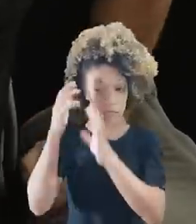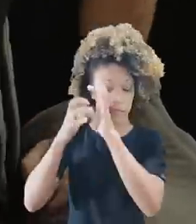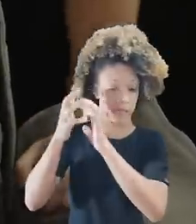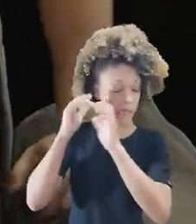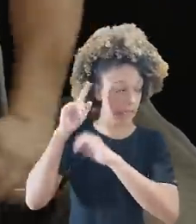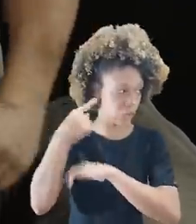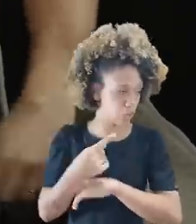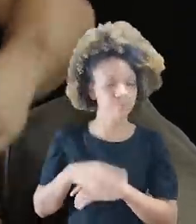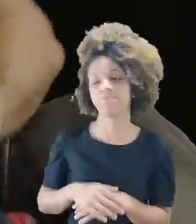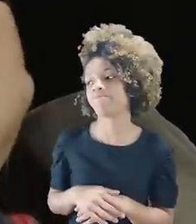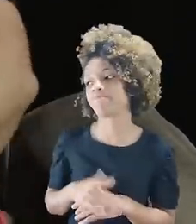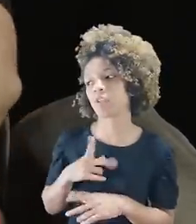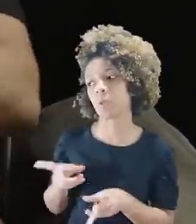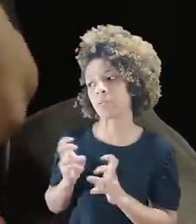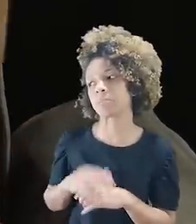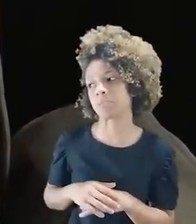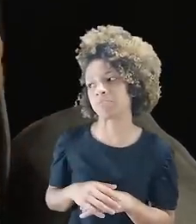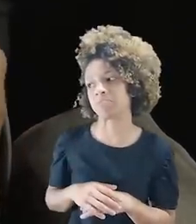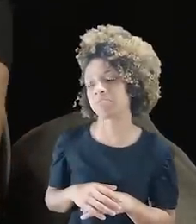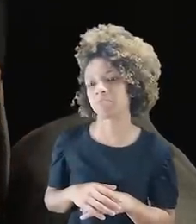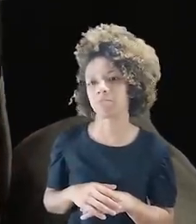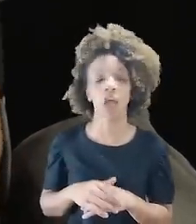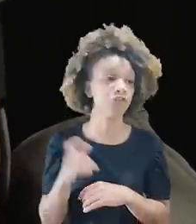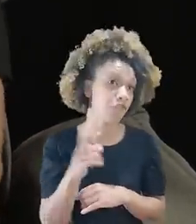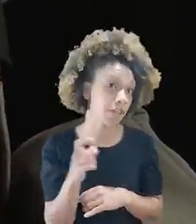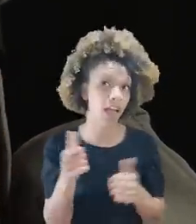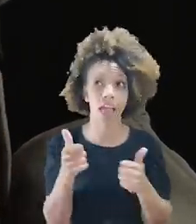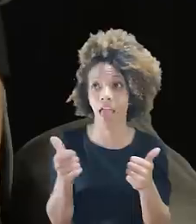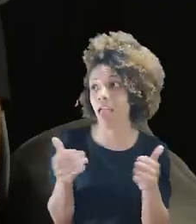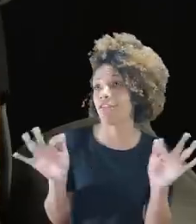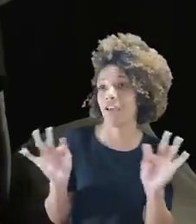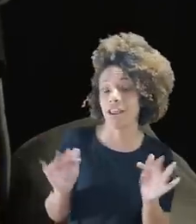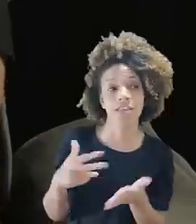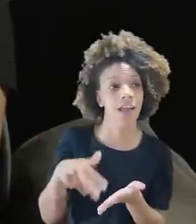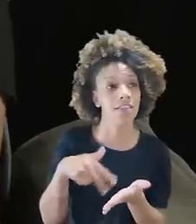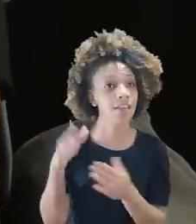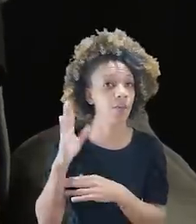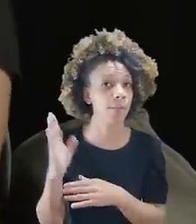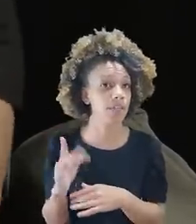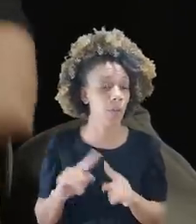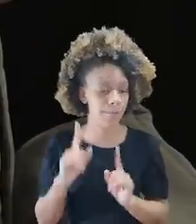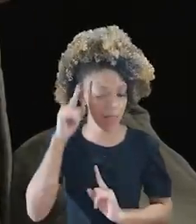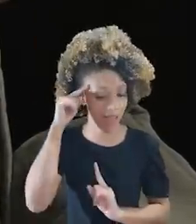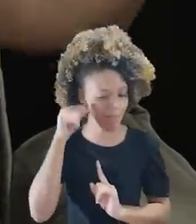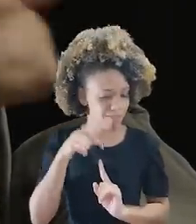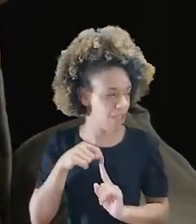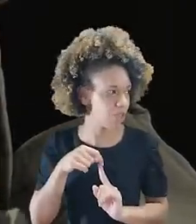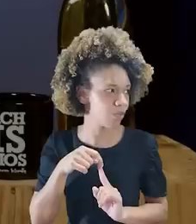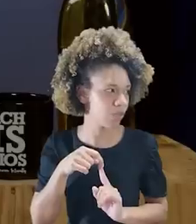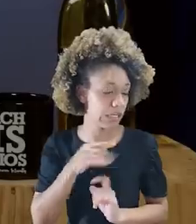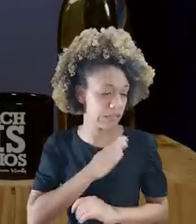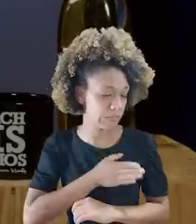não viveu uma época que hoje a galera tá vivendo que além dessa coisa tem o Hater eu te odeio vagabunda piranha tem tudo isso